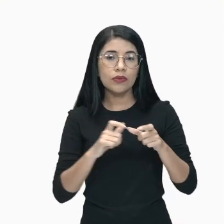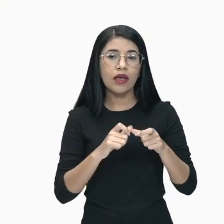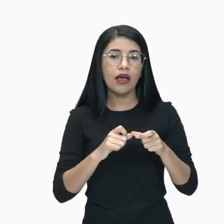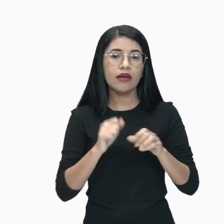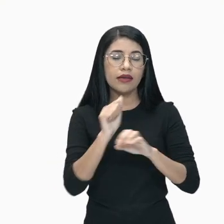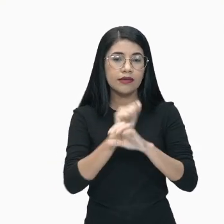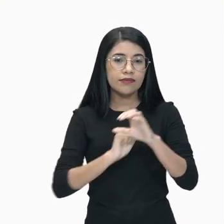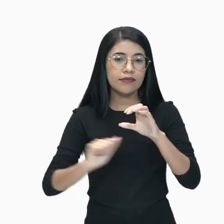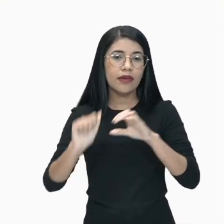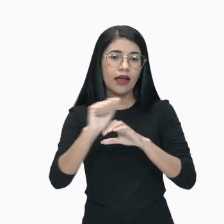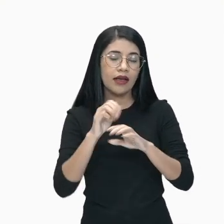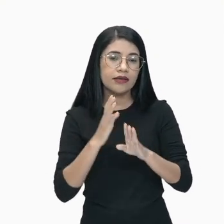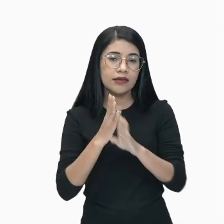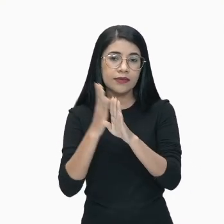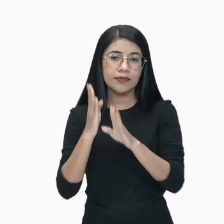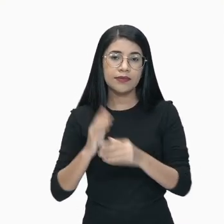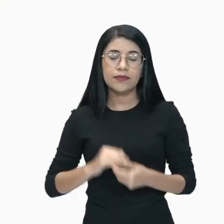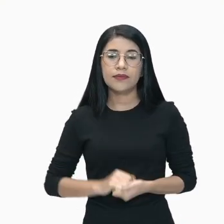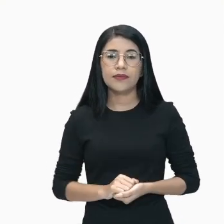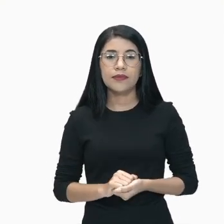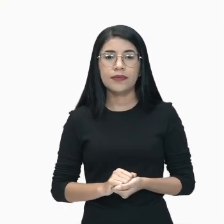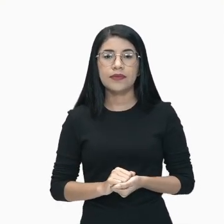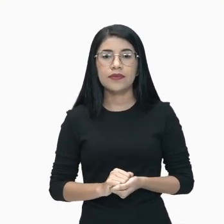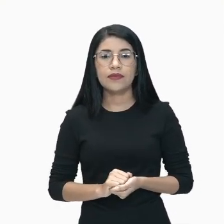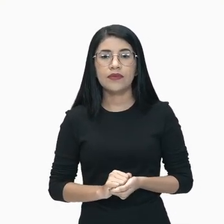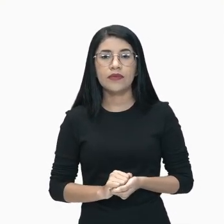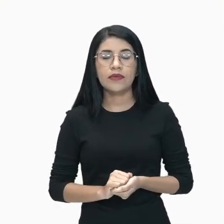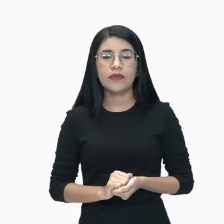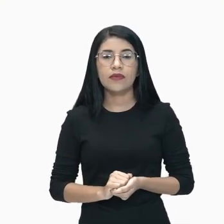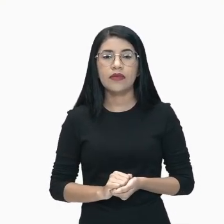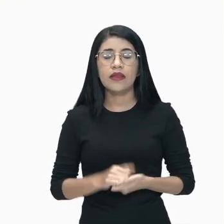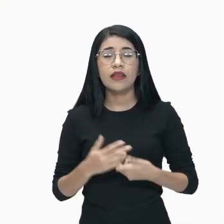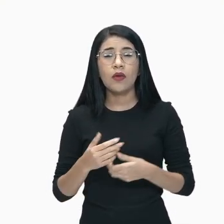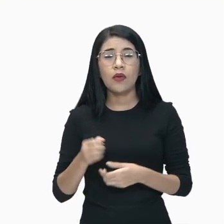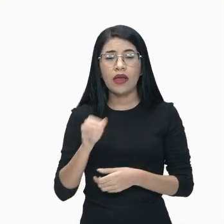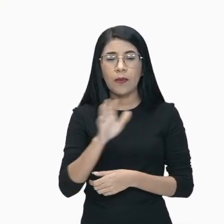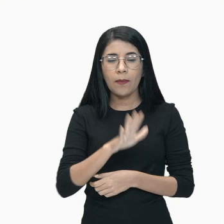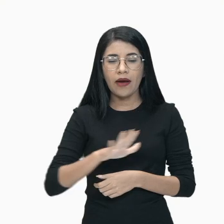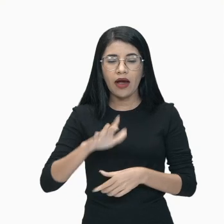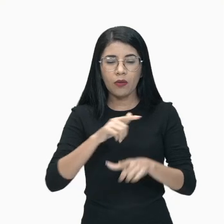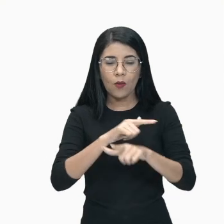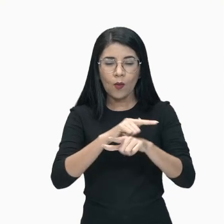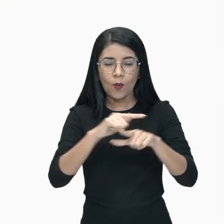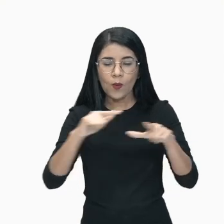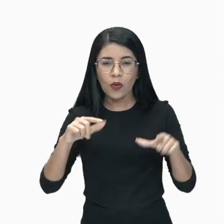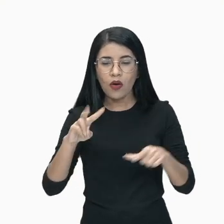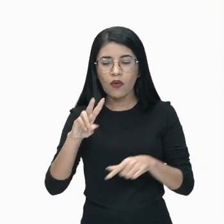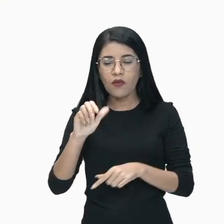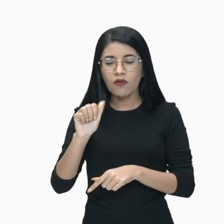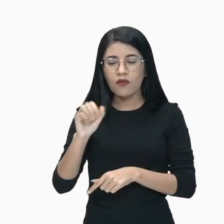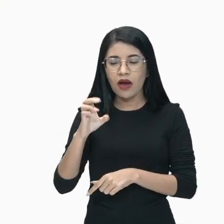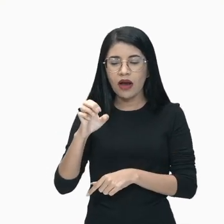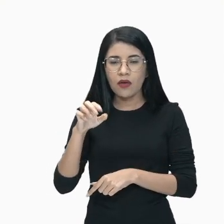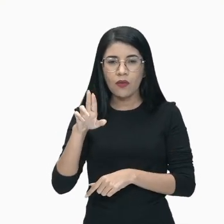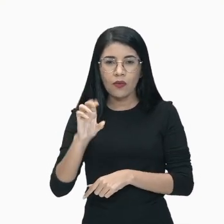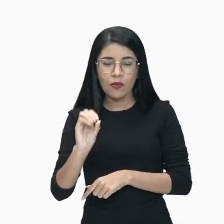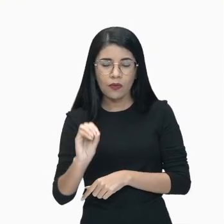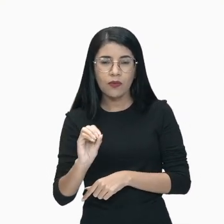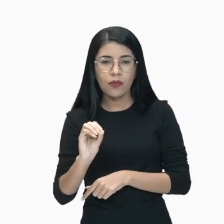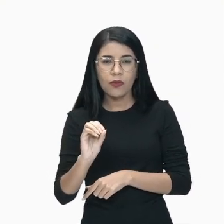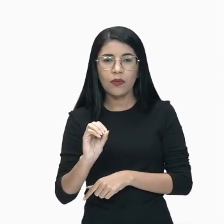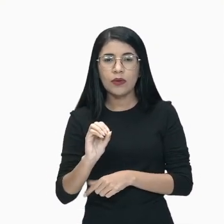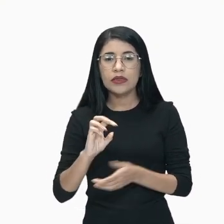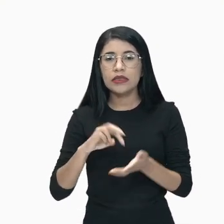estão inseridas, tá legal? Quando esse meio é o vácuo, olha só, que é